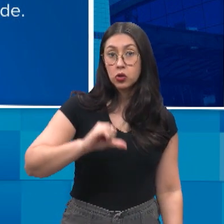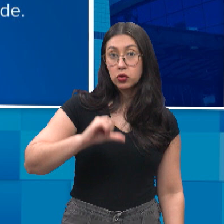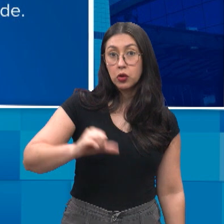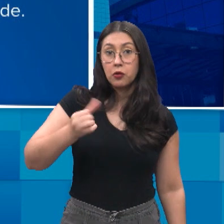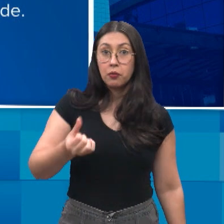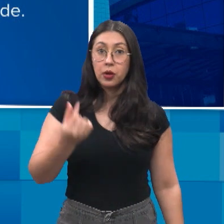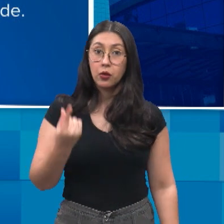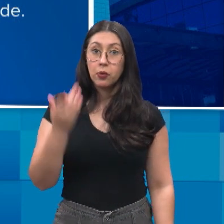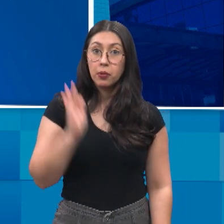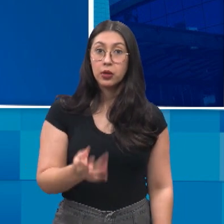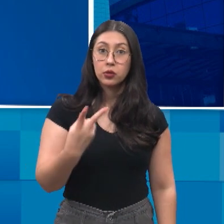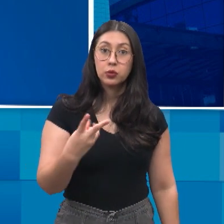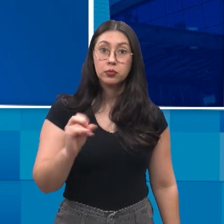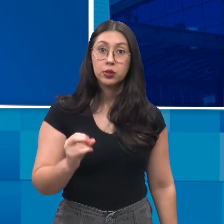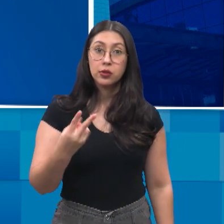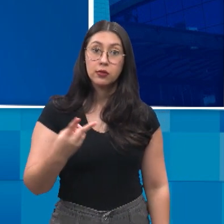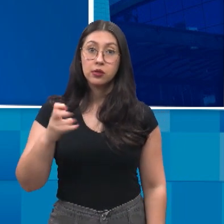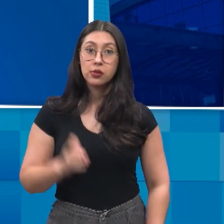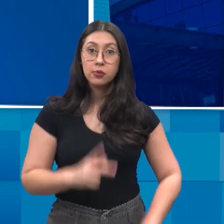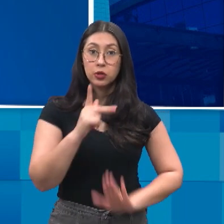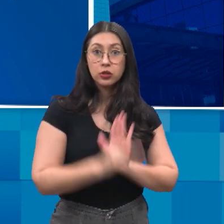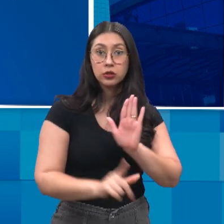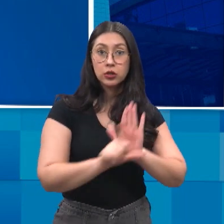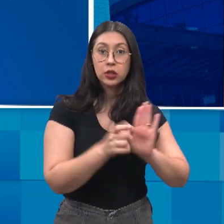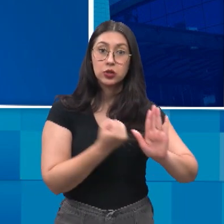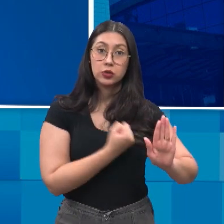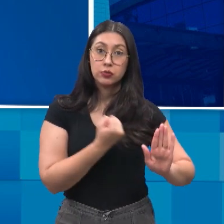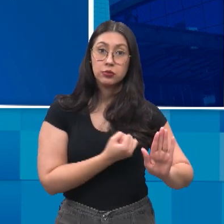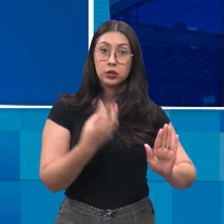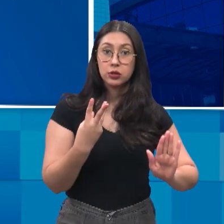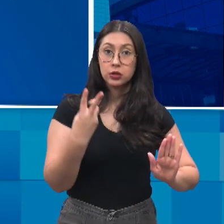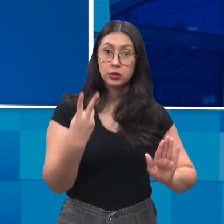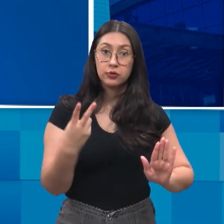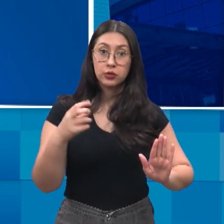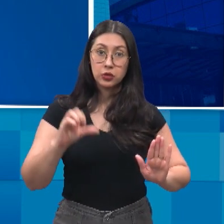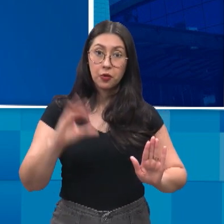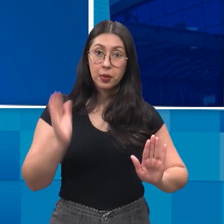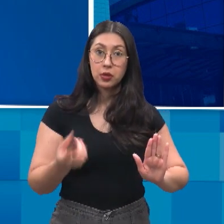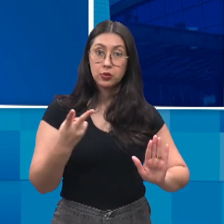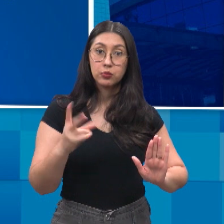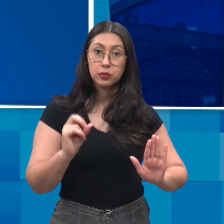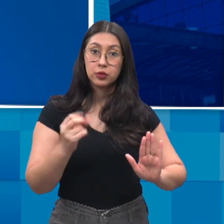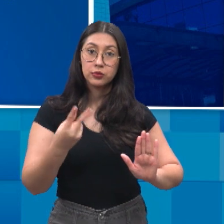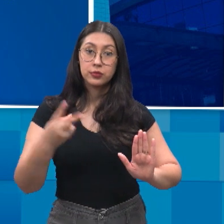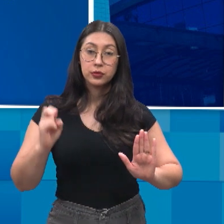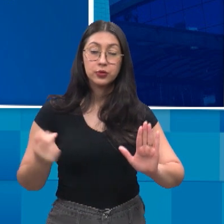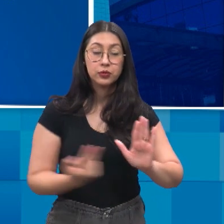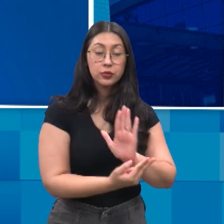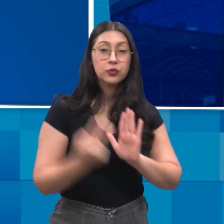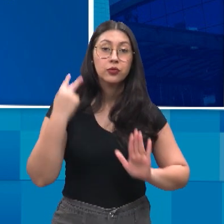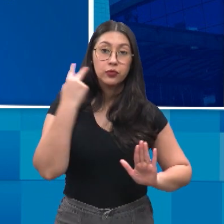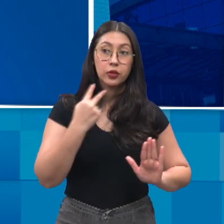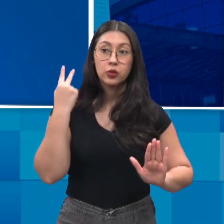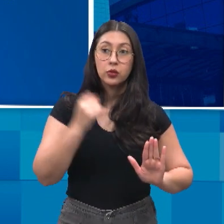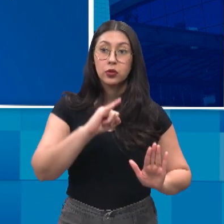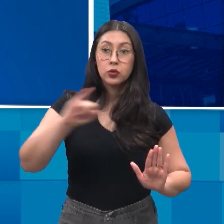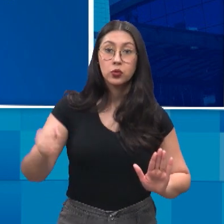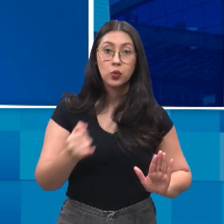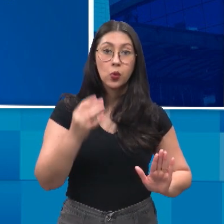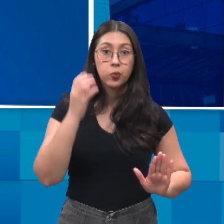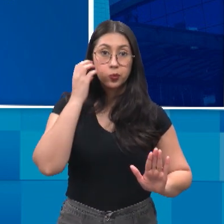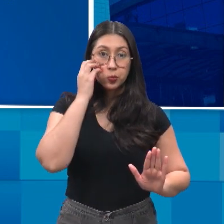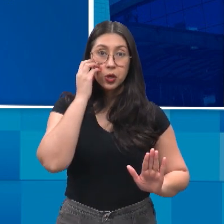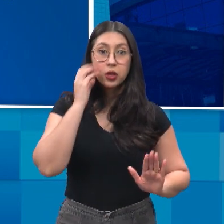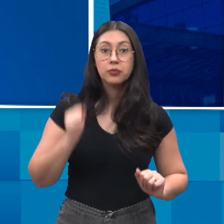2025, projeto de lei número 329 de 2025, autoria vereadora Juliana Fraga. Institui